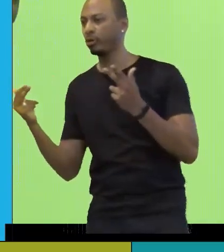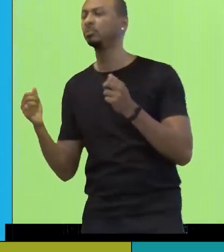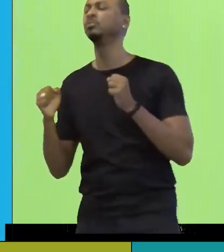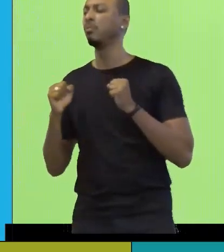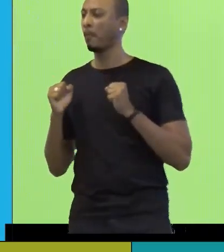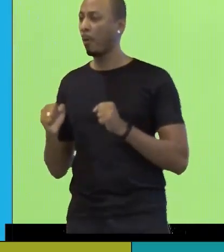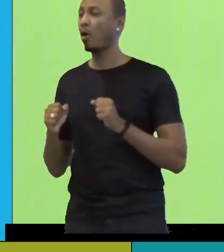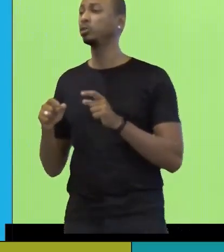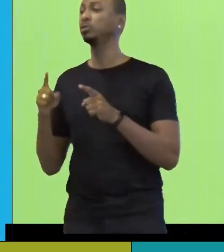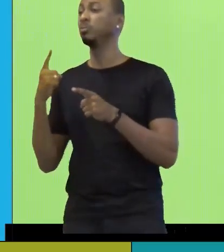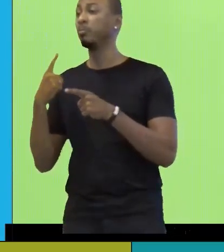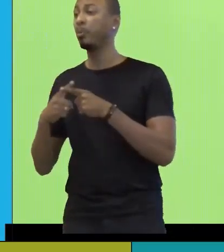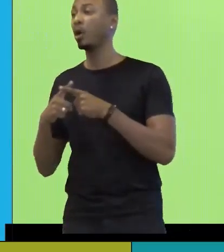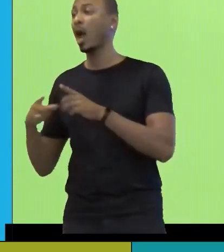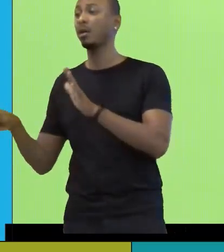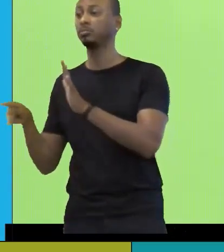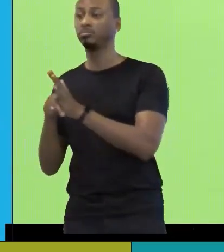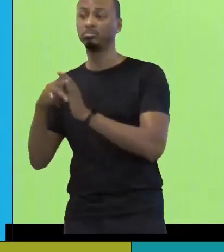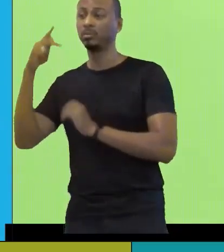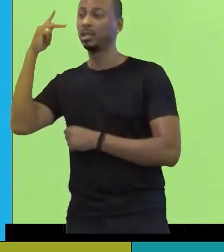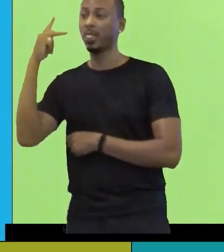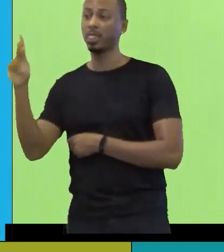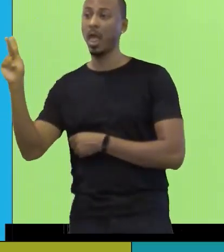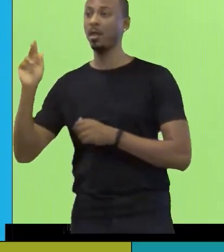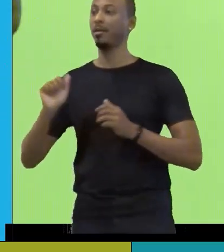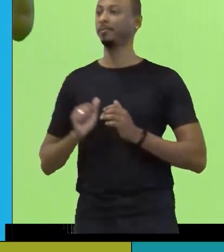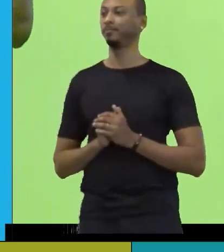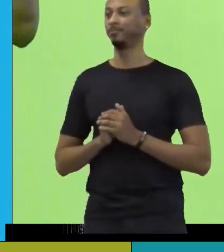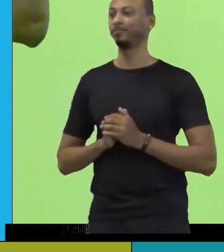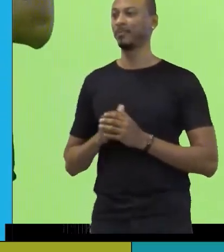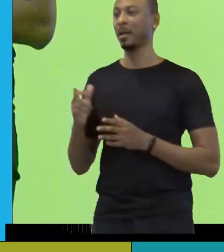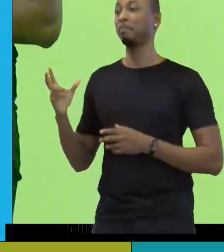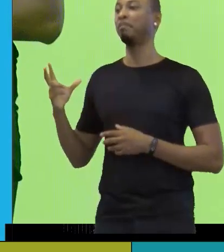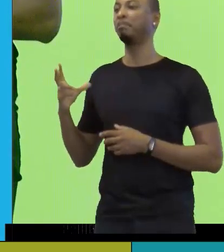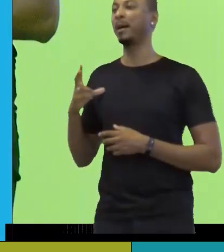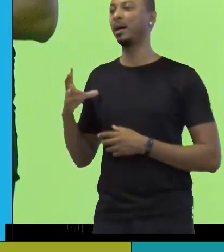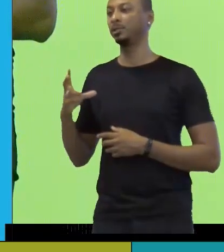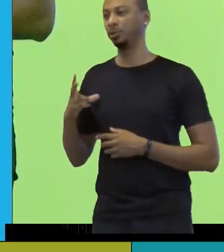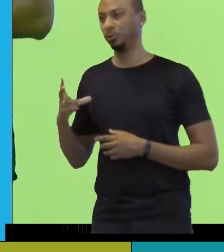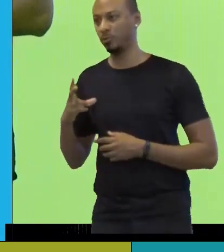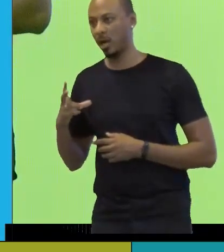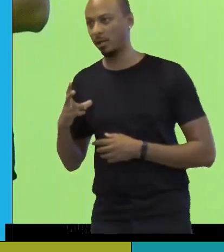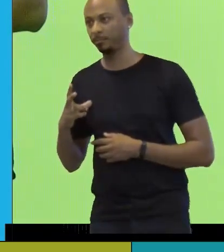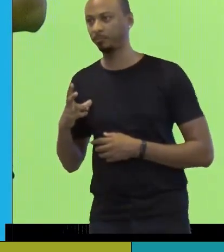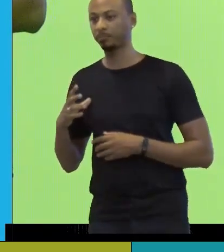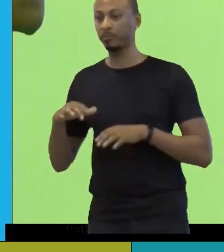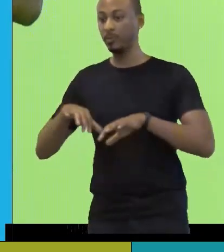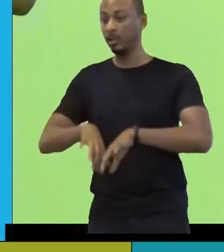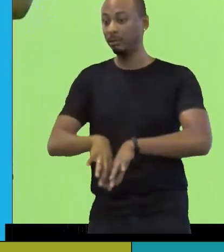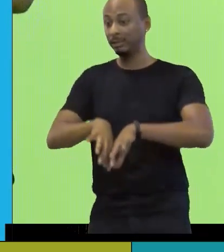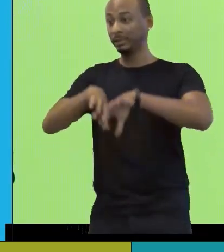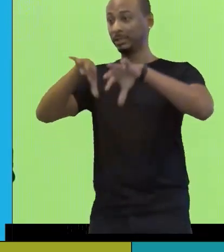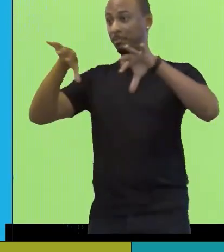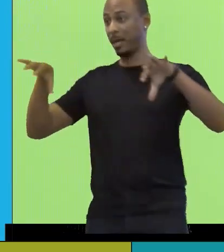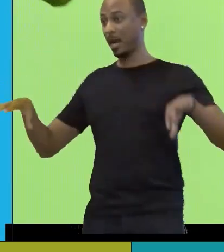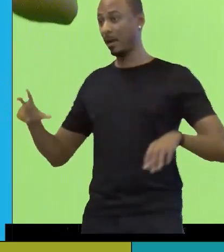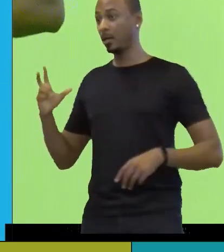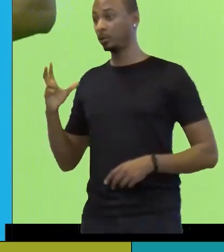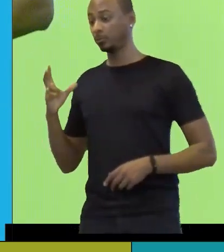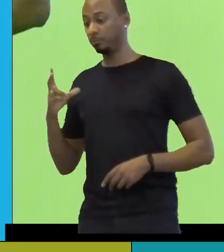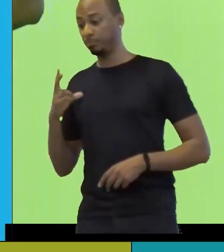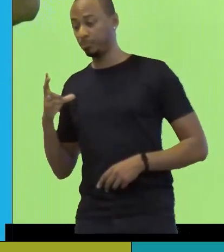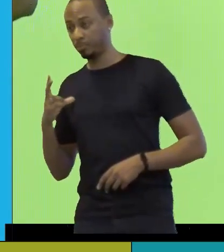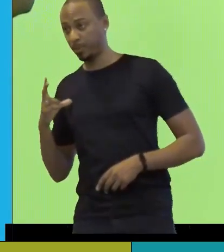métodos contraceptivos, porque é público. Separar o público do privado é algo que foi defendido por